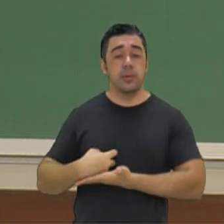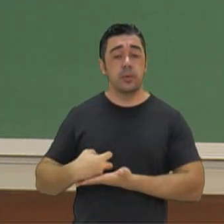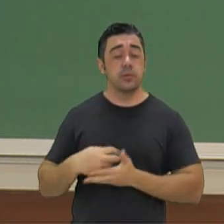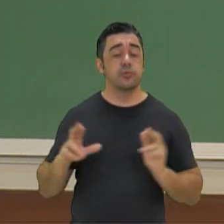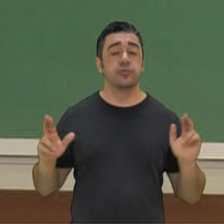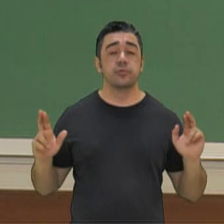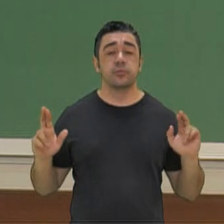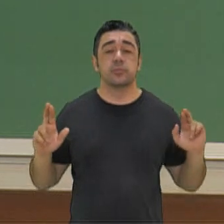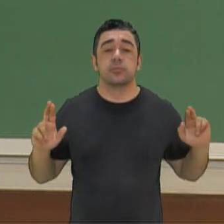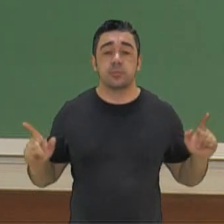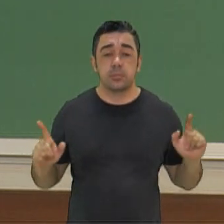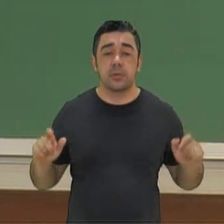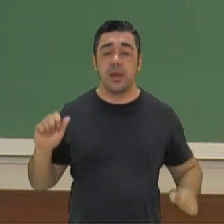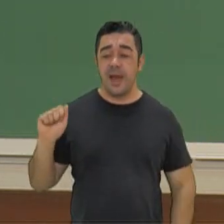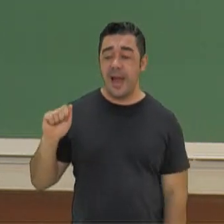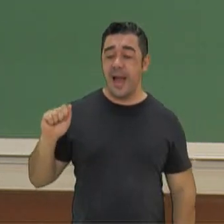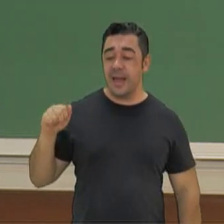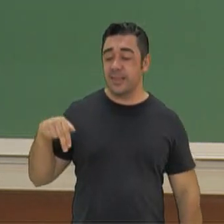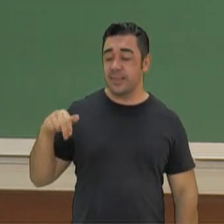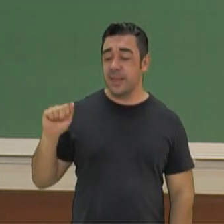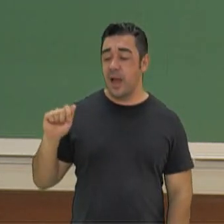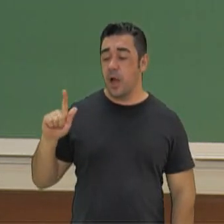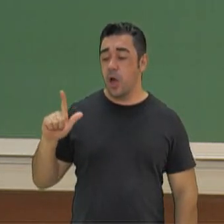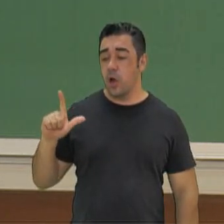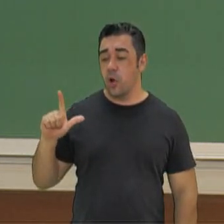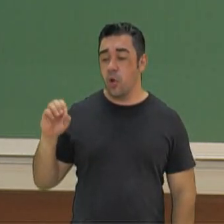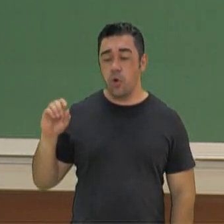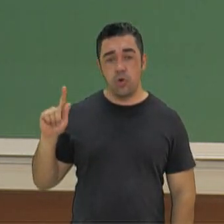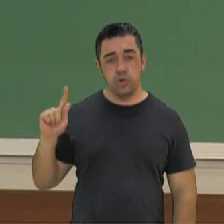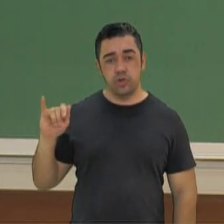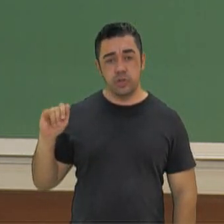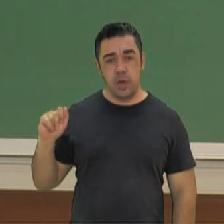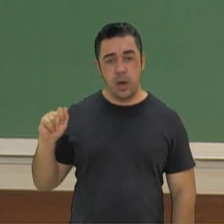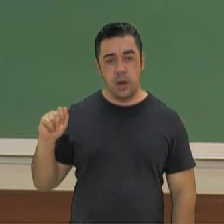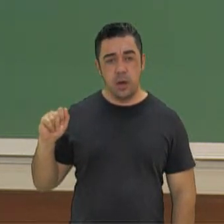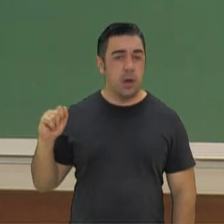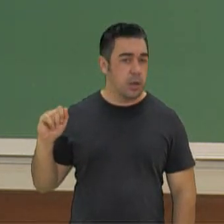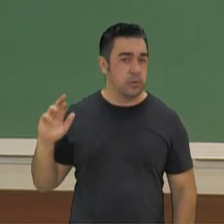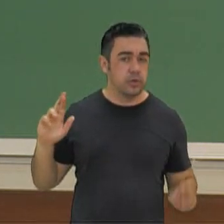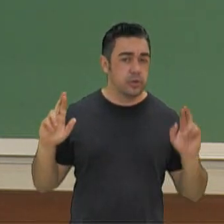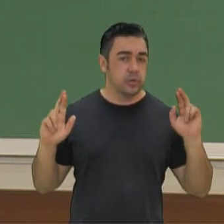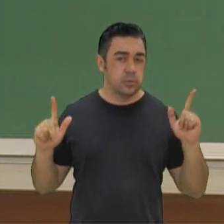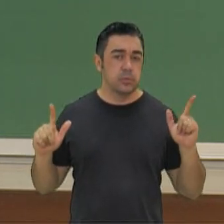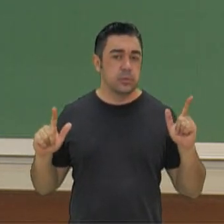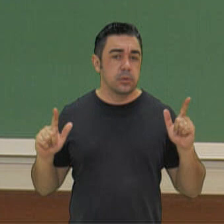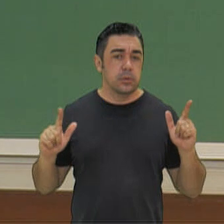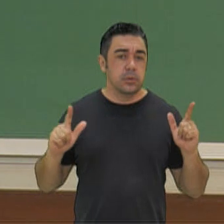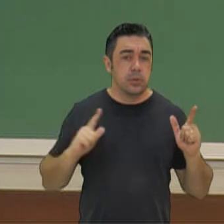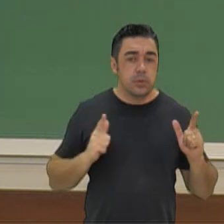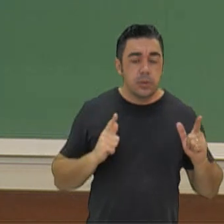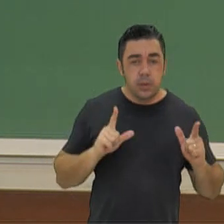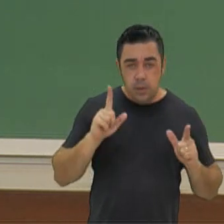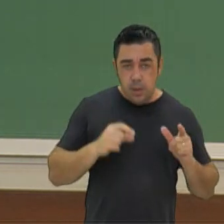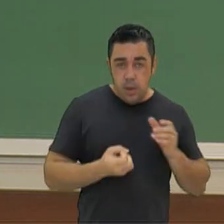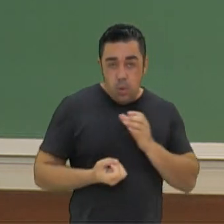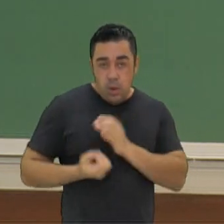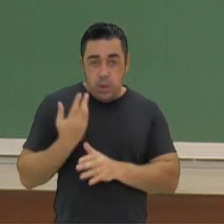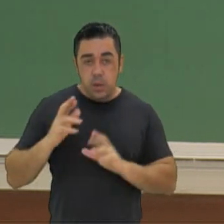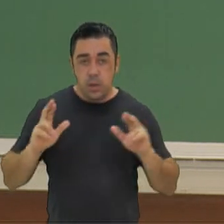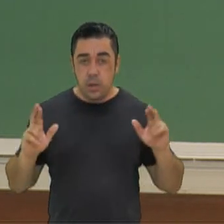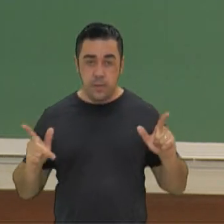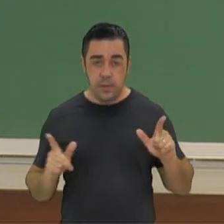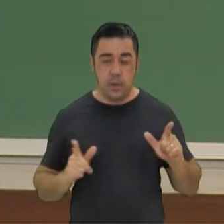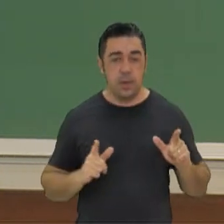embrionária diferente, ele é análogo à asa do morcego, tá? Então, a asa do inseto ela é análoga à